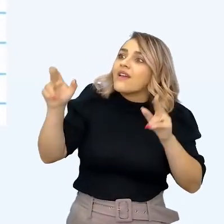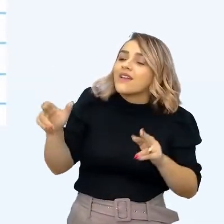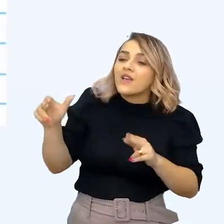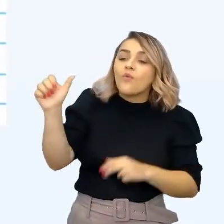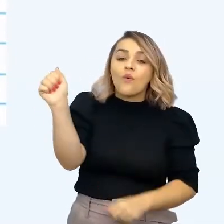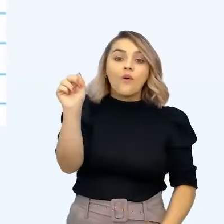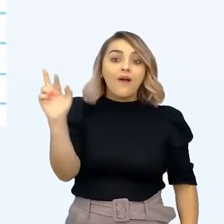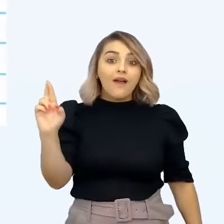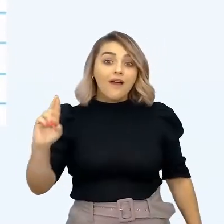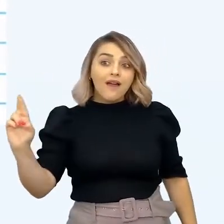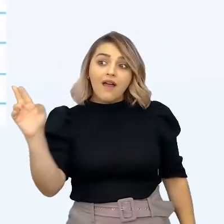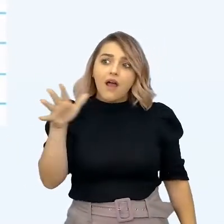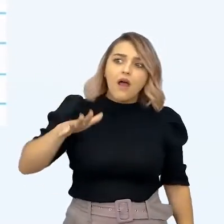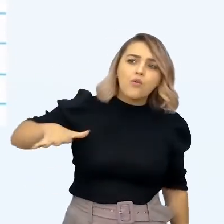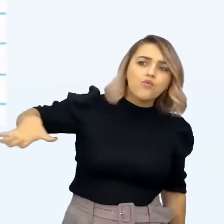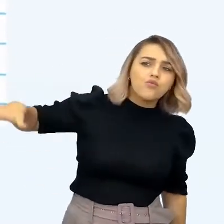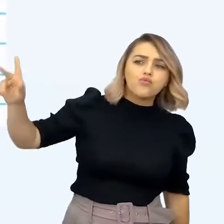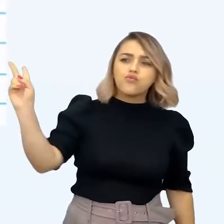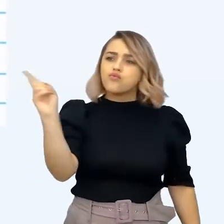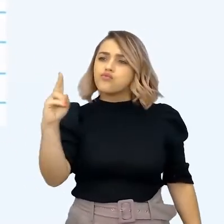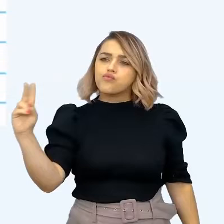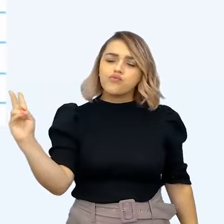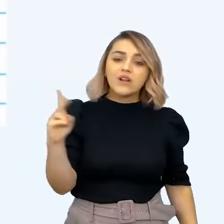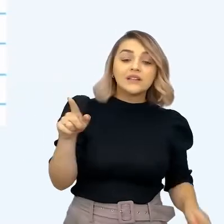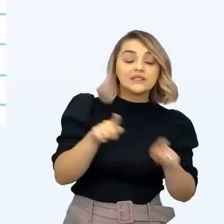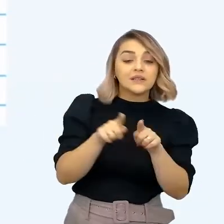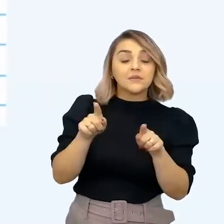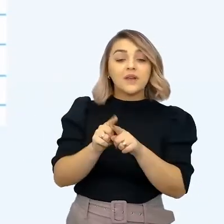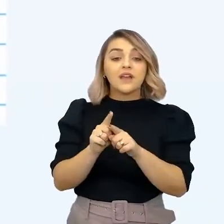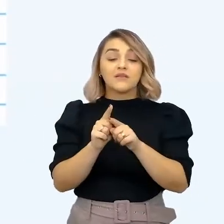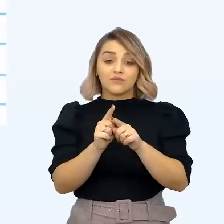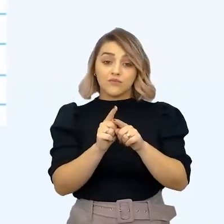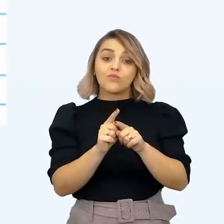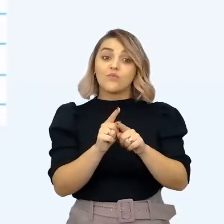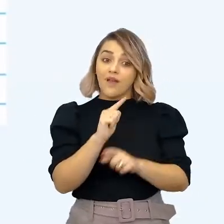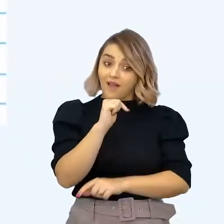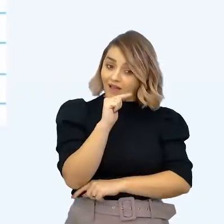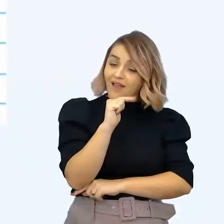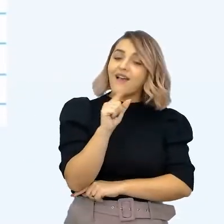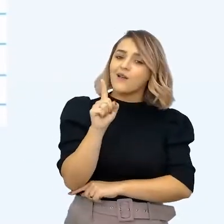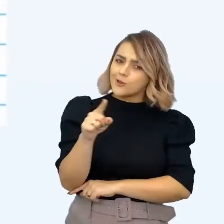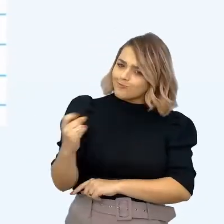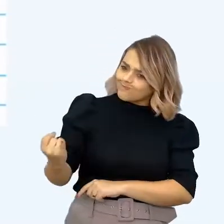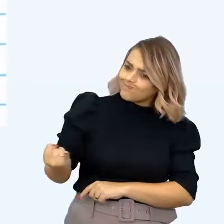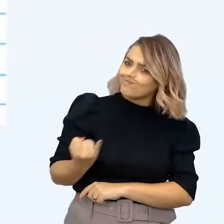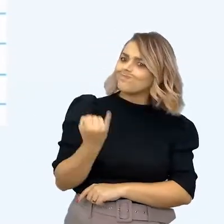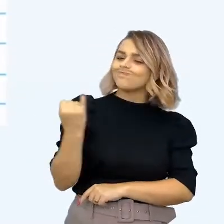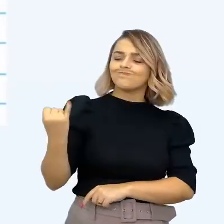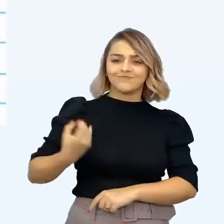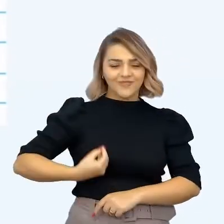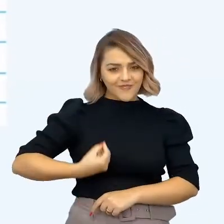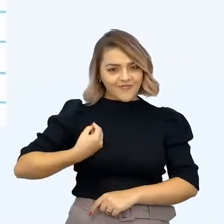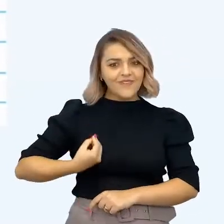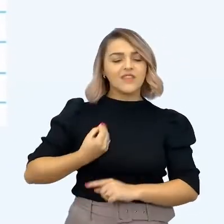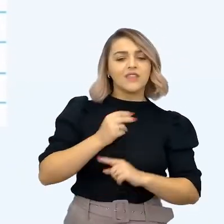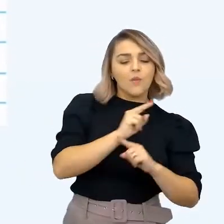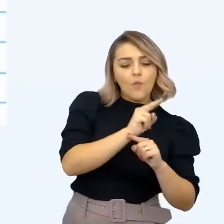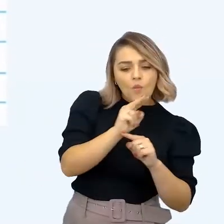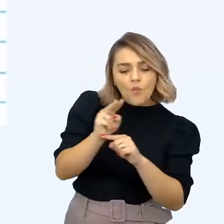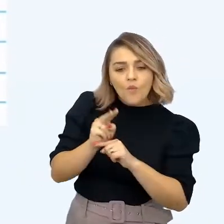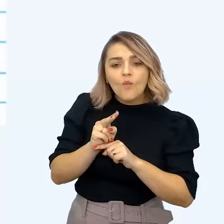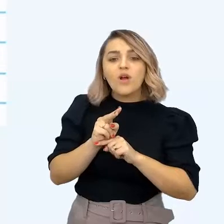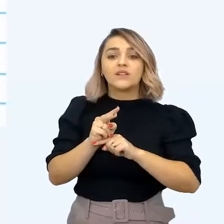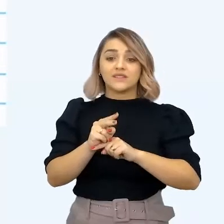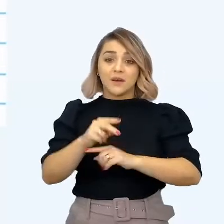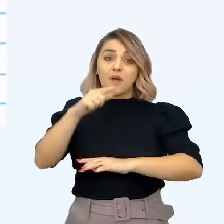que sustenta as florestas, ruas, construções e tudo aquilo que é necessário para a vida. Além disso, ele filtra e armazena em parte a água